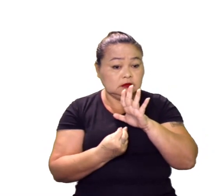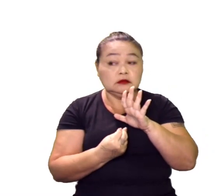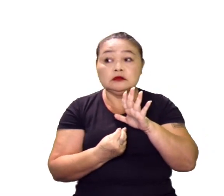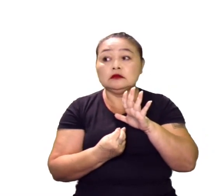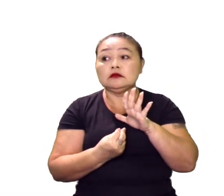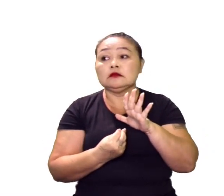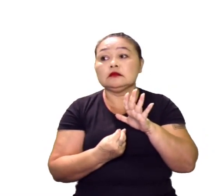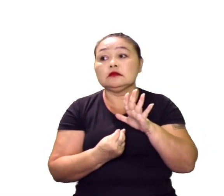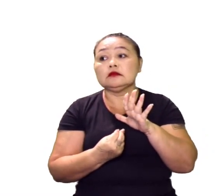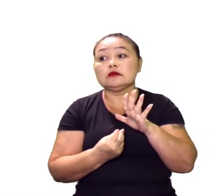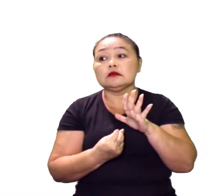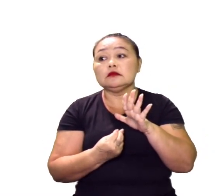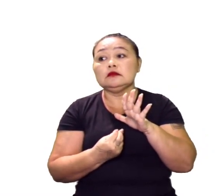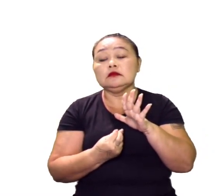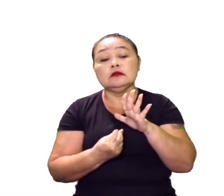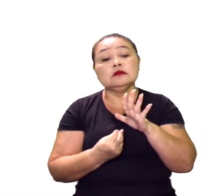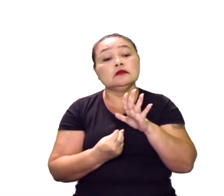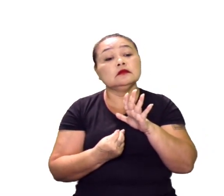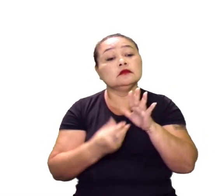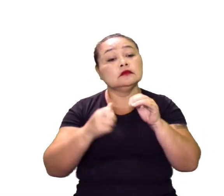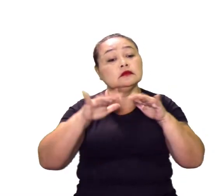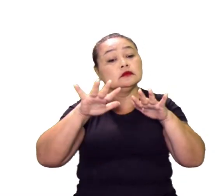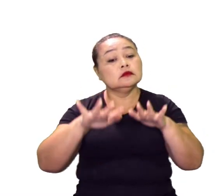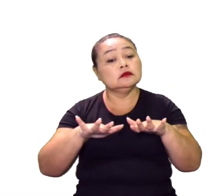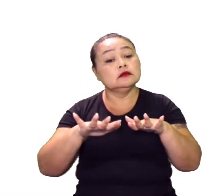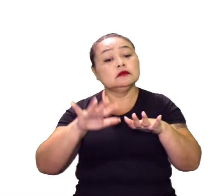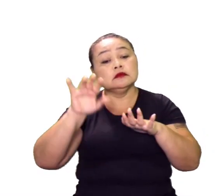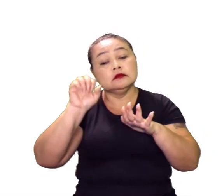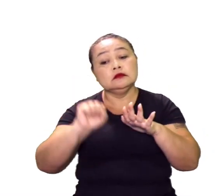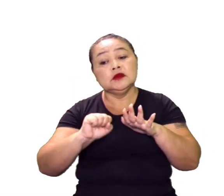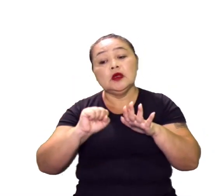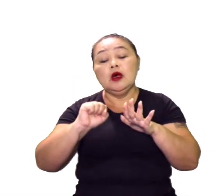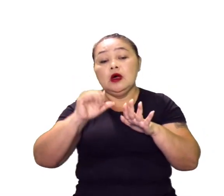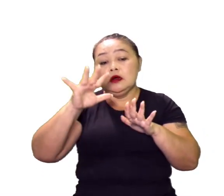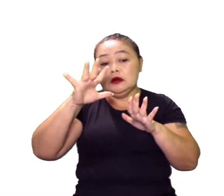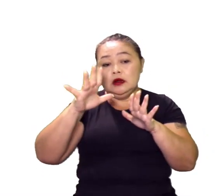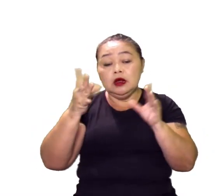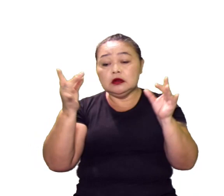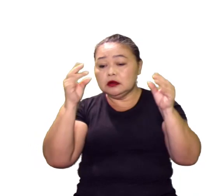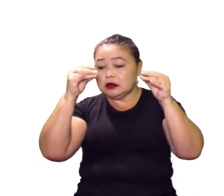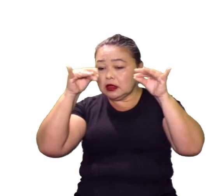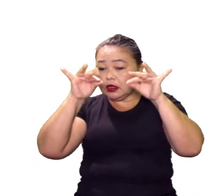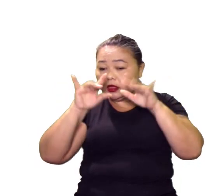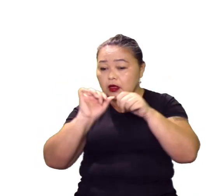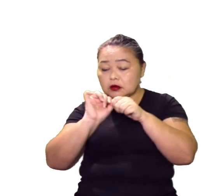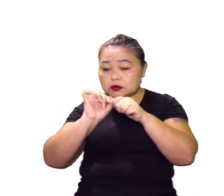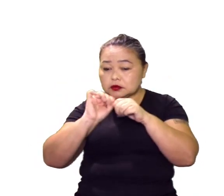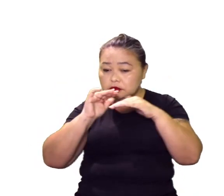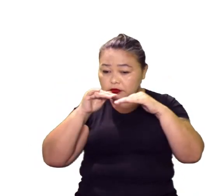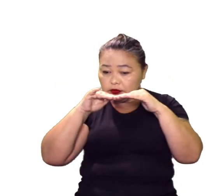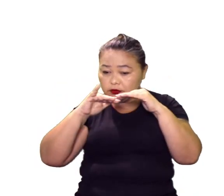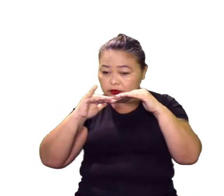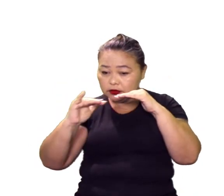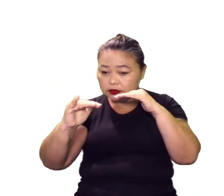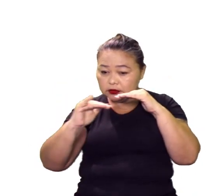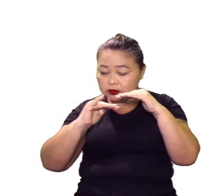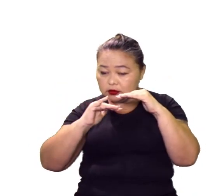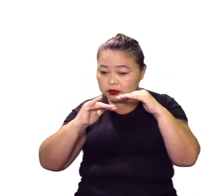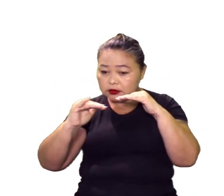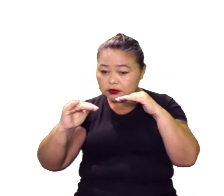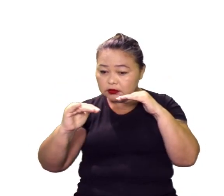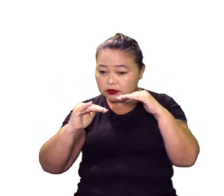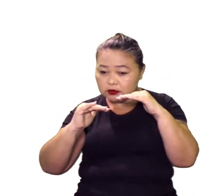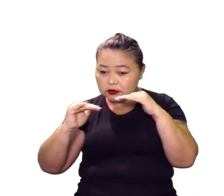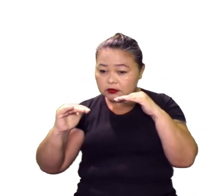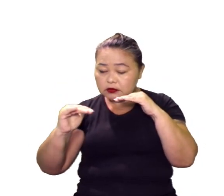Amazônia. Planaltos sedimentares aqui do sul da Amazônia são fragmentos de uma antiga superfície de